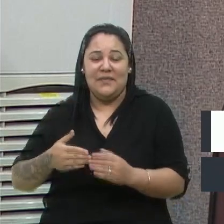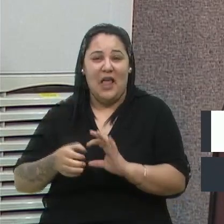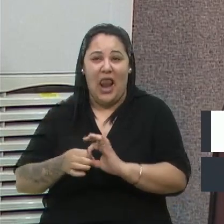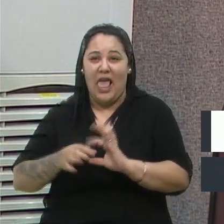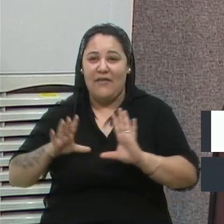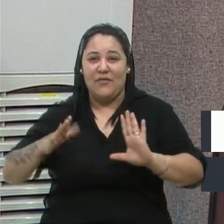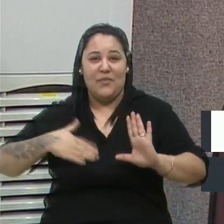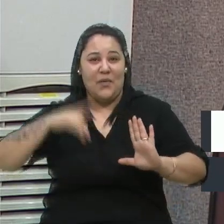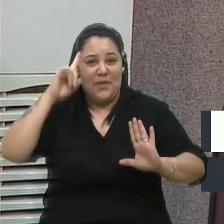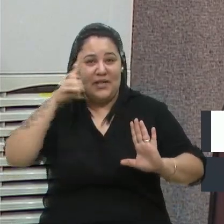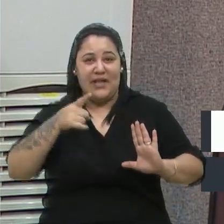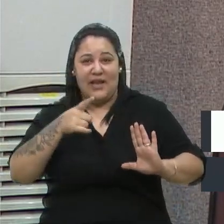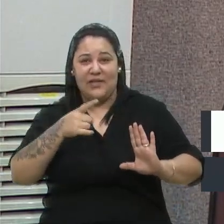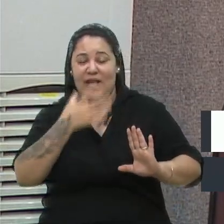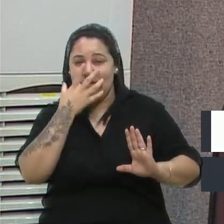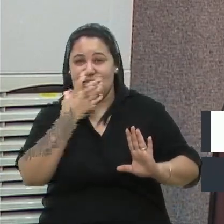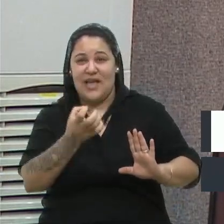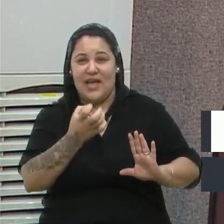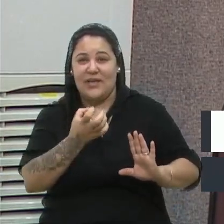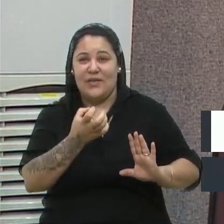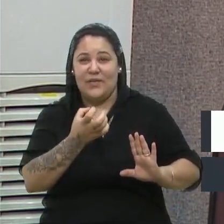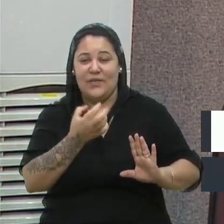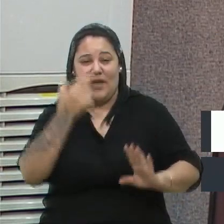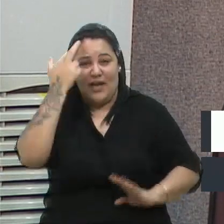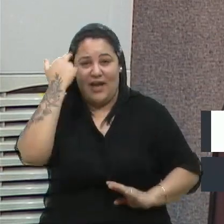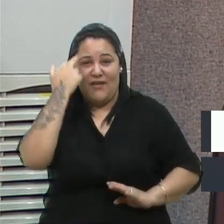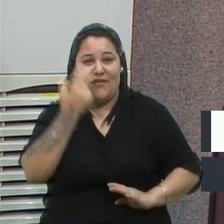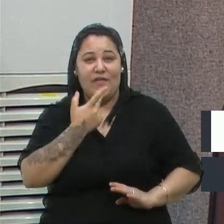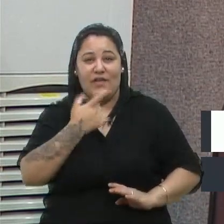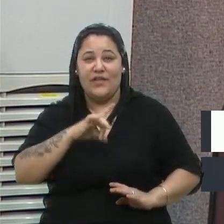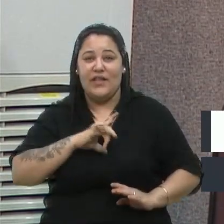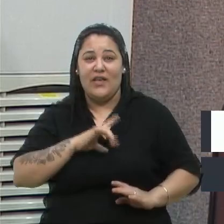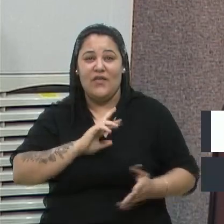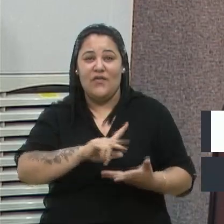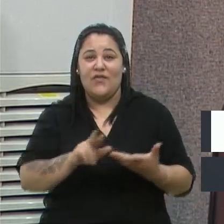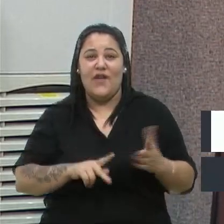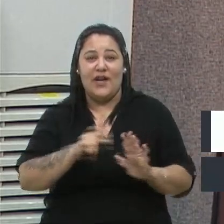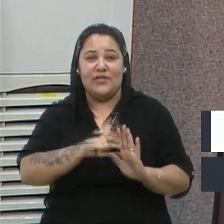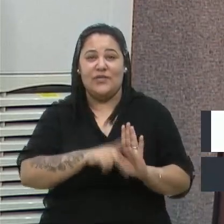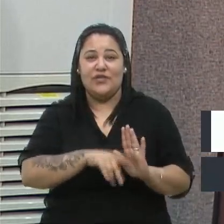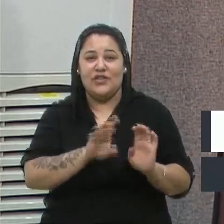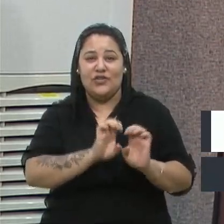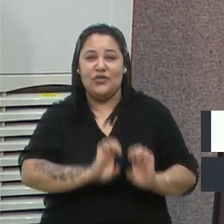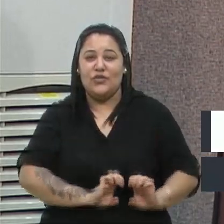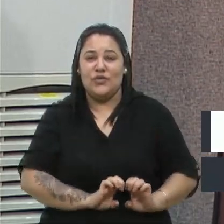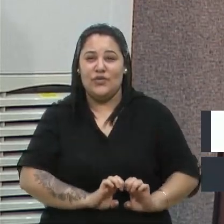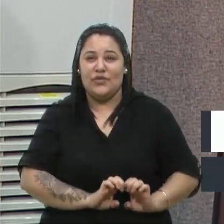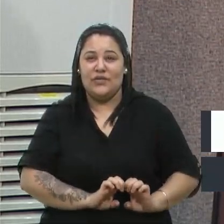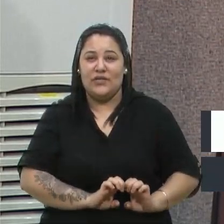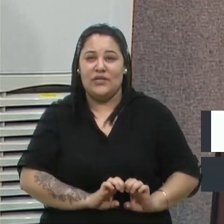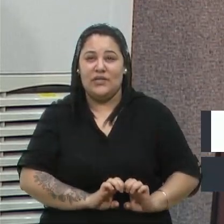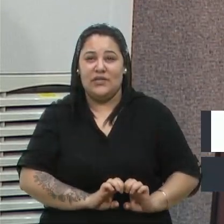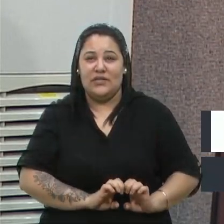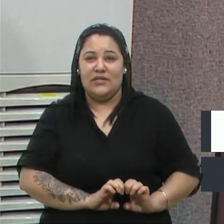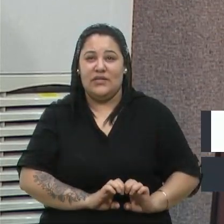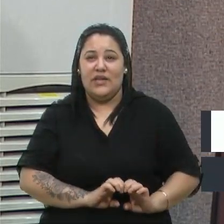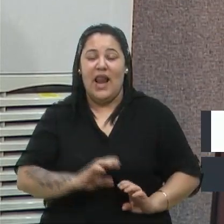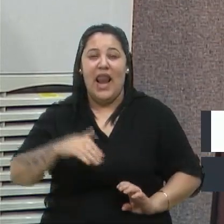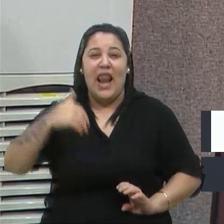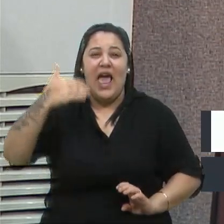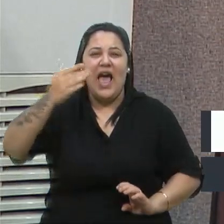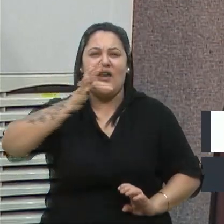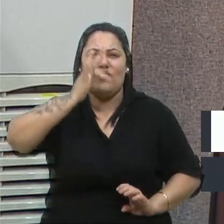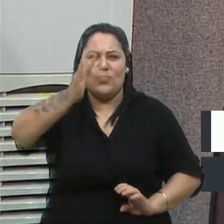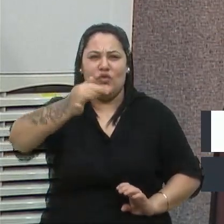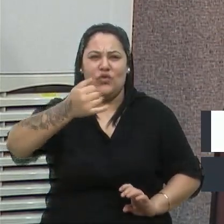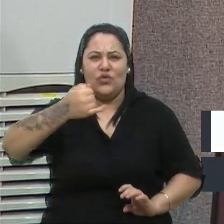vereador Bueno falou, tenho diversos projetos estruturantes. E lá na frente, quando houver campanha política,